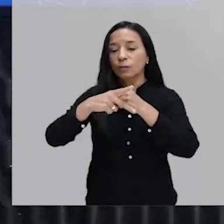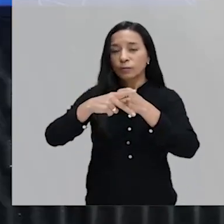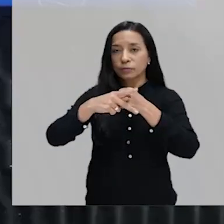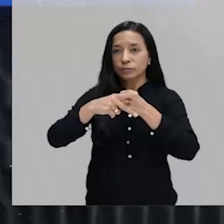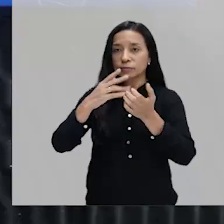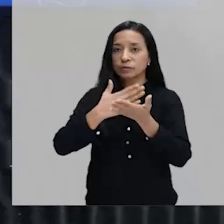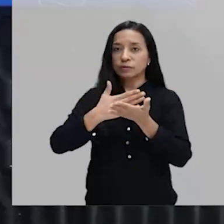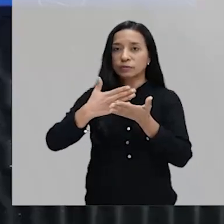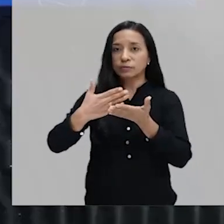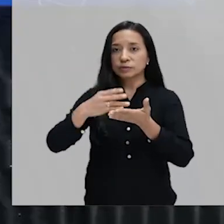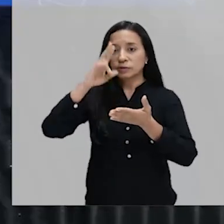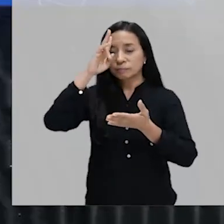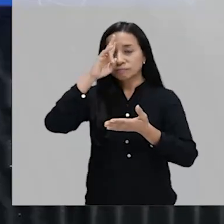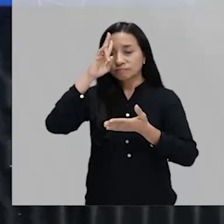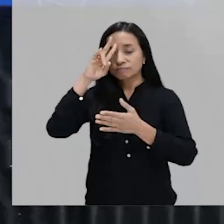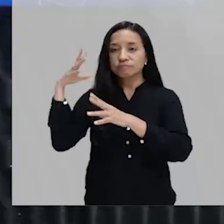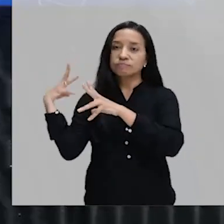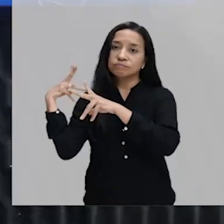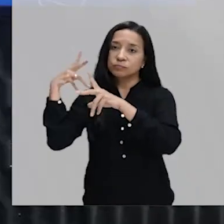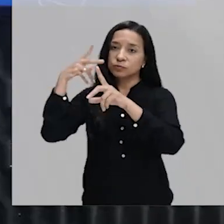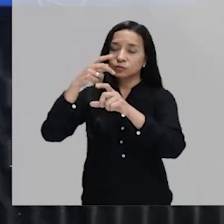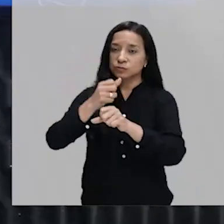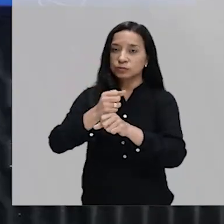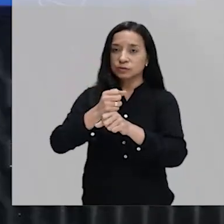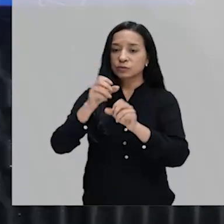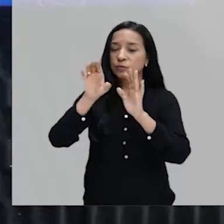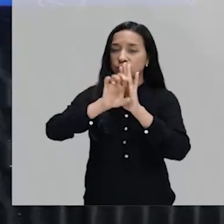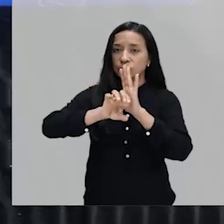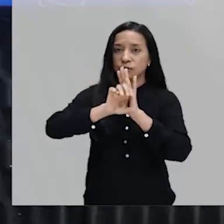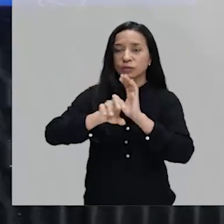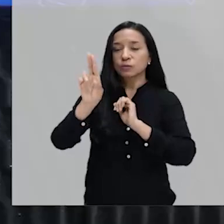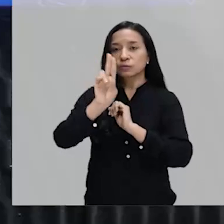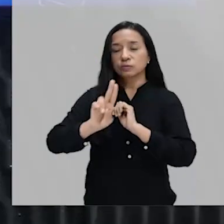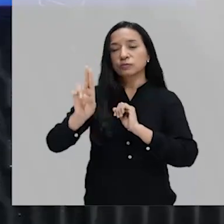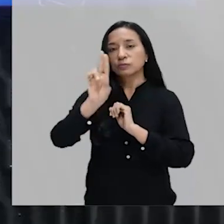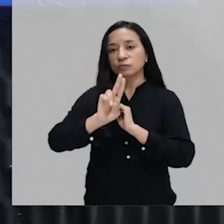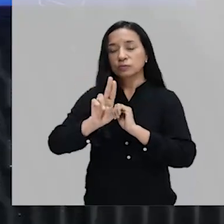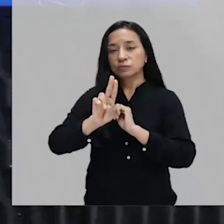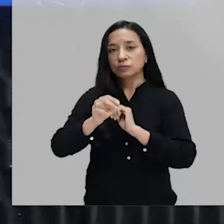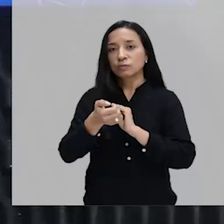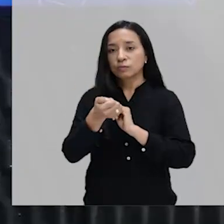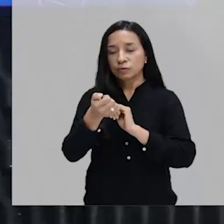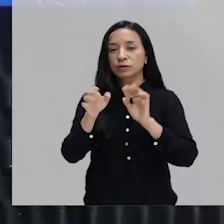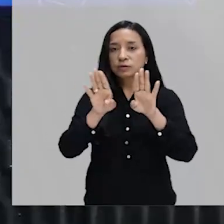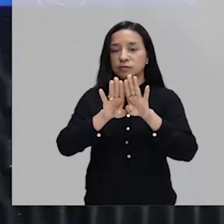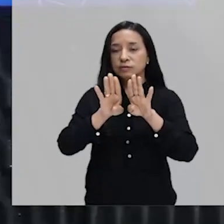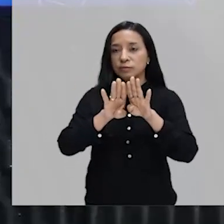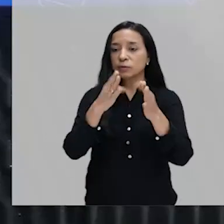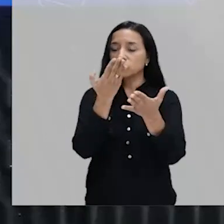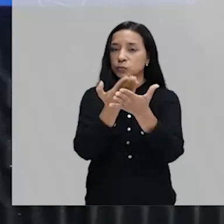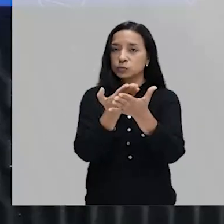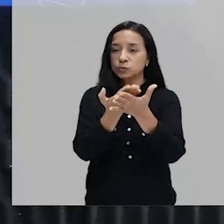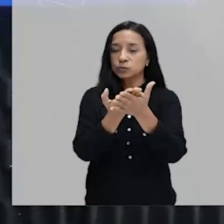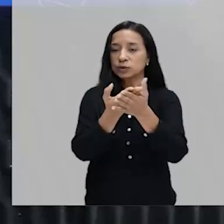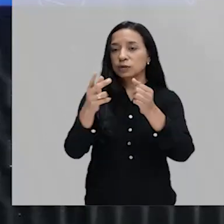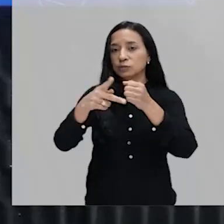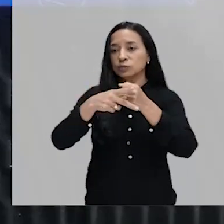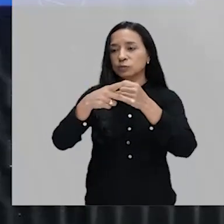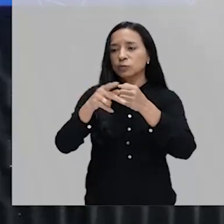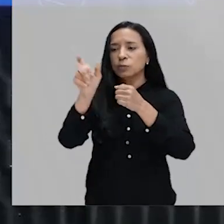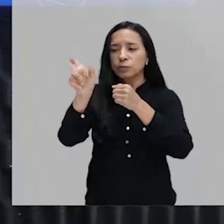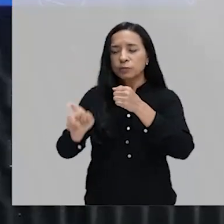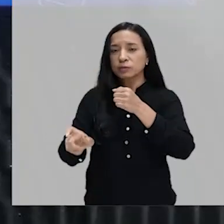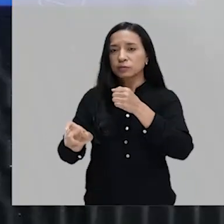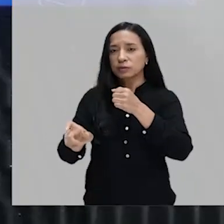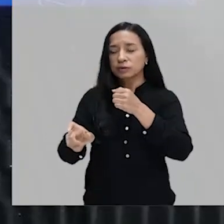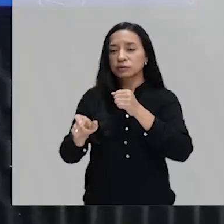Vamos começar relembrando esse conceito, relembrando esse uso. Vamos ver um pouquinho dos pronomes pessoais, né? A classificação dos